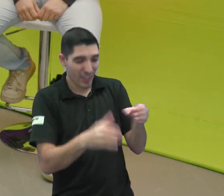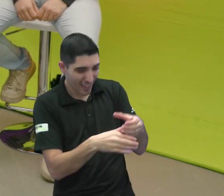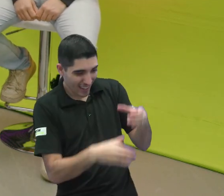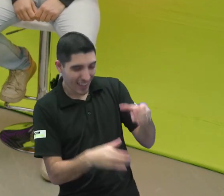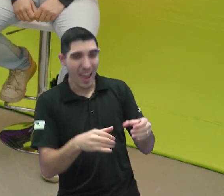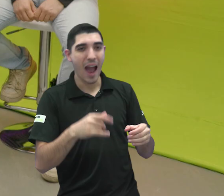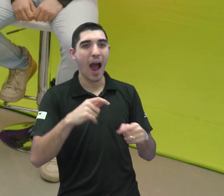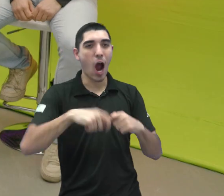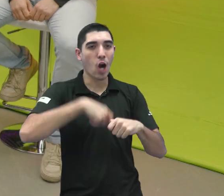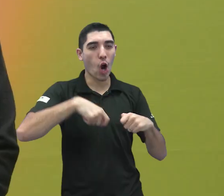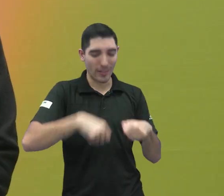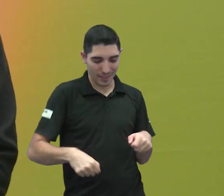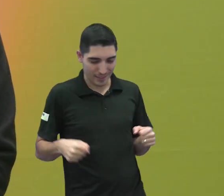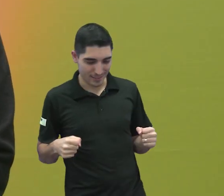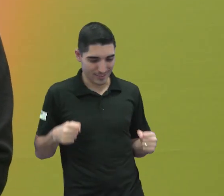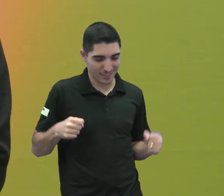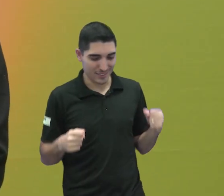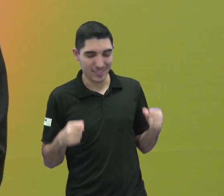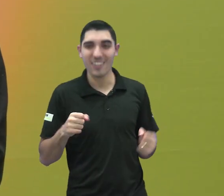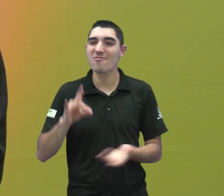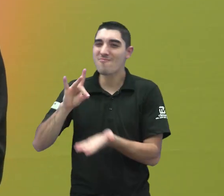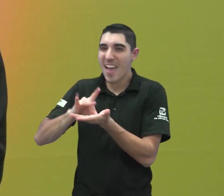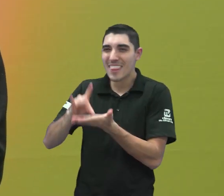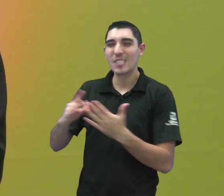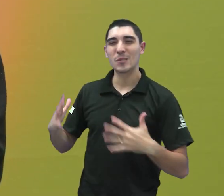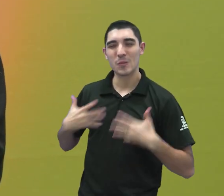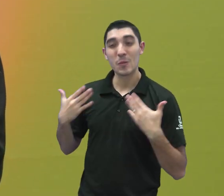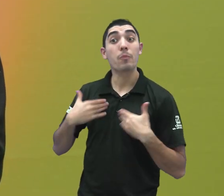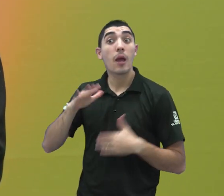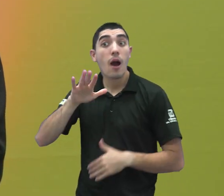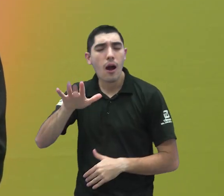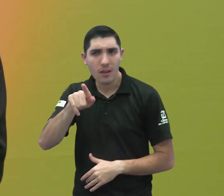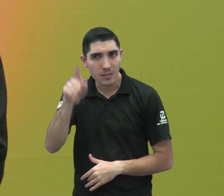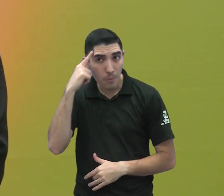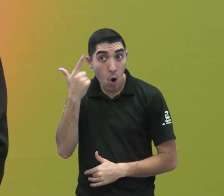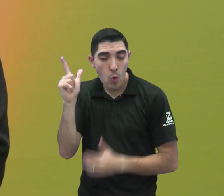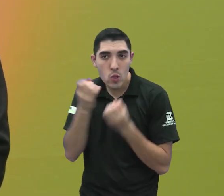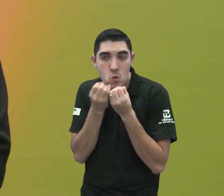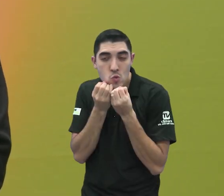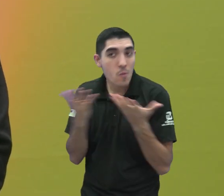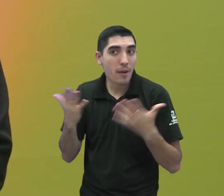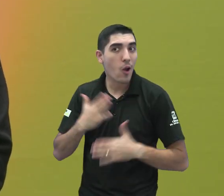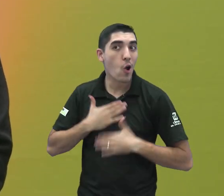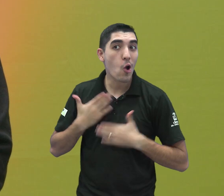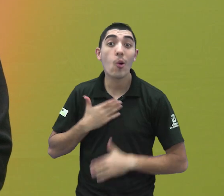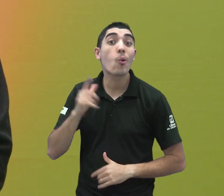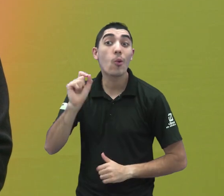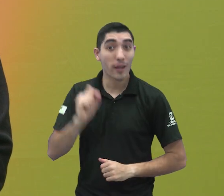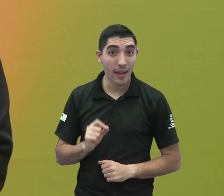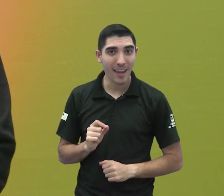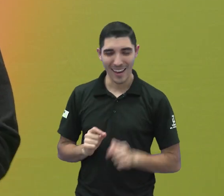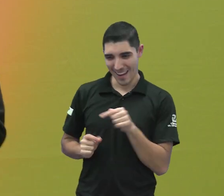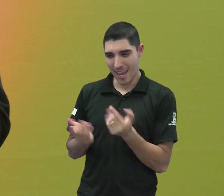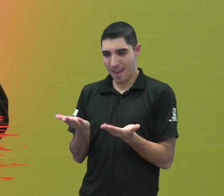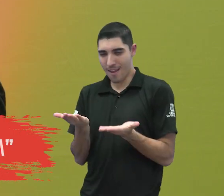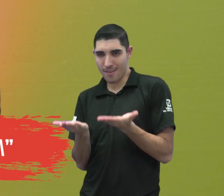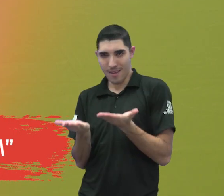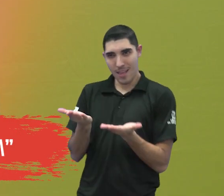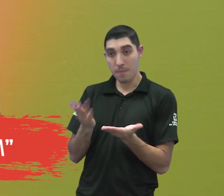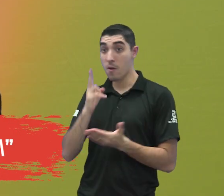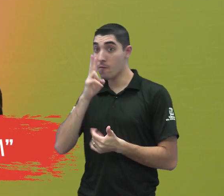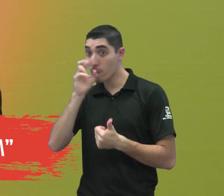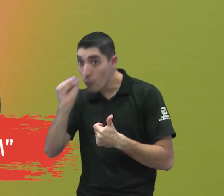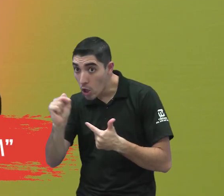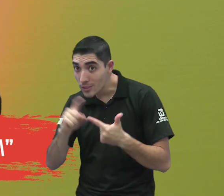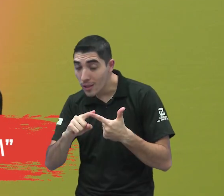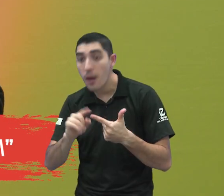Muito bom, muito bom. Surpreendente, né? E ó, você sabe o que também vai surpreender você? Vou te contar agora. Além do